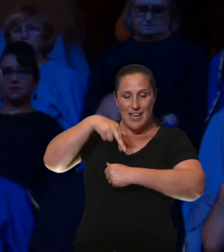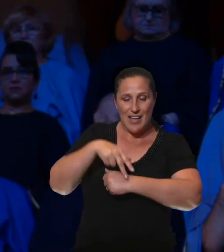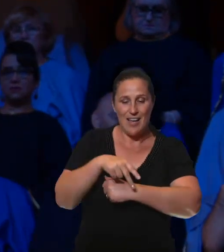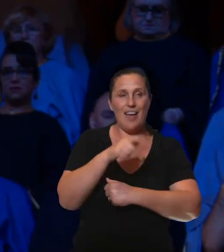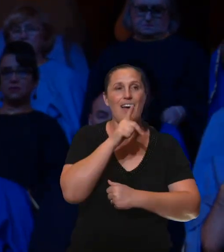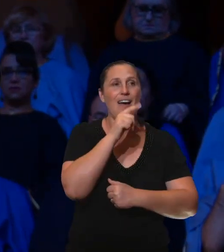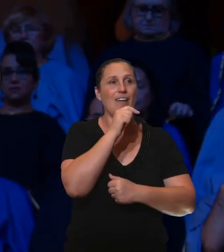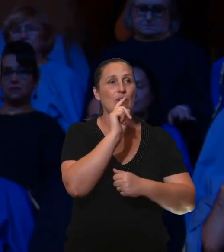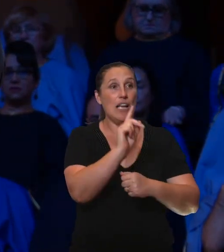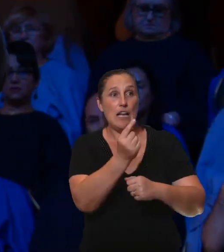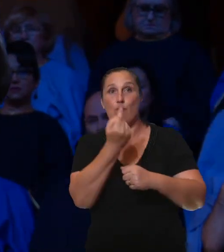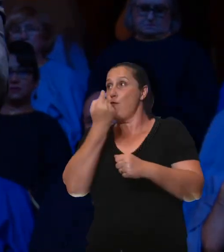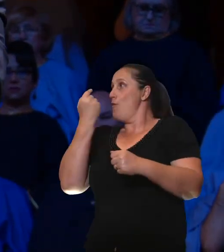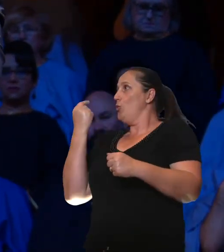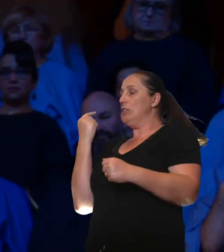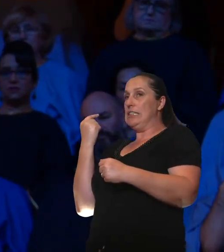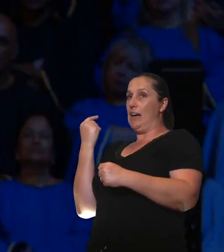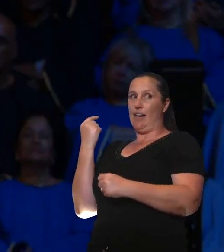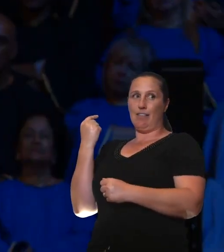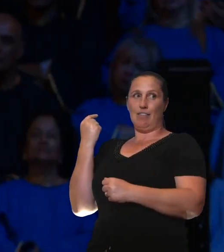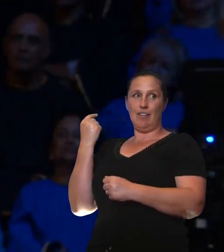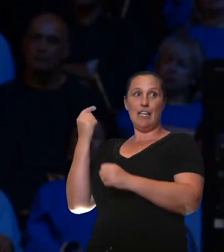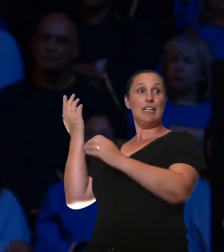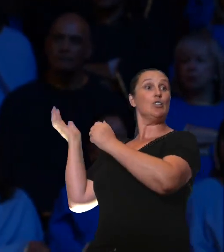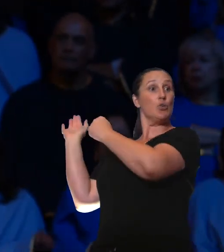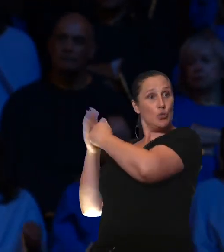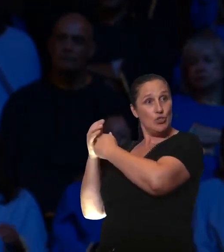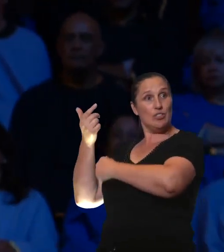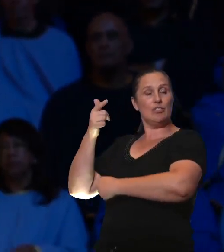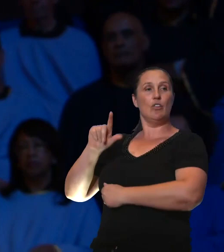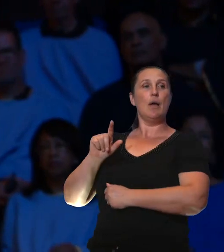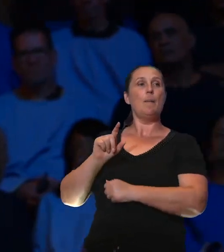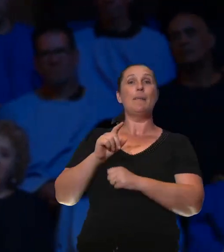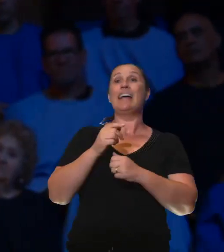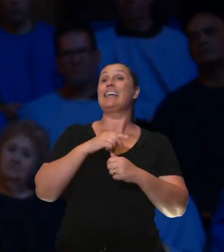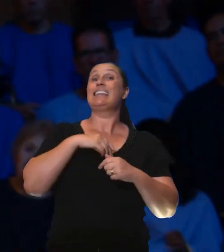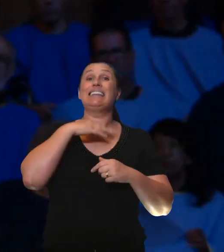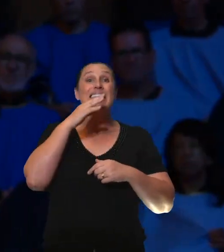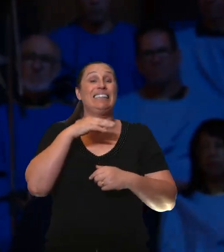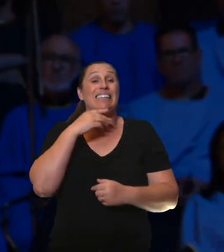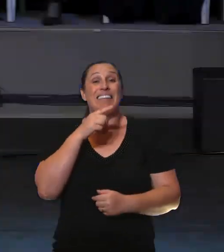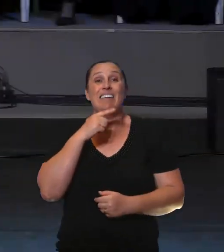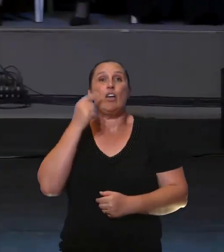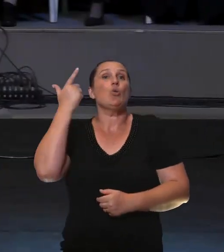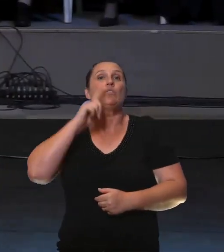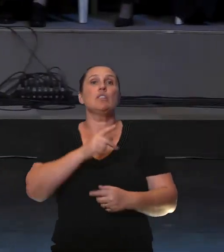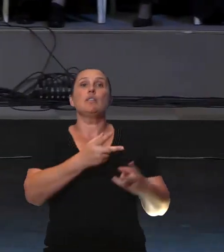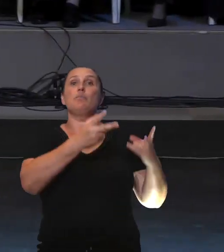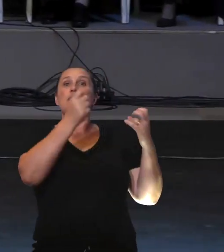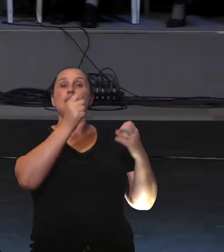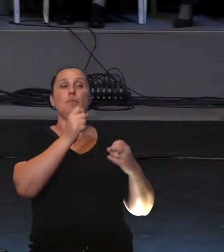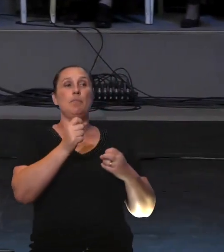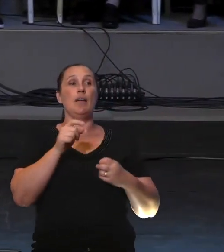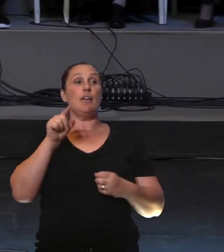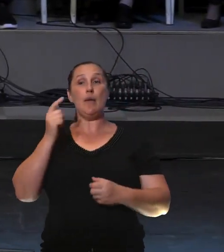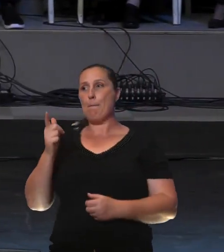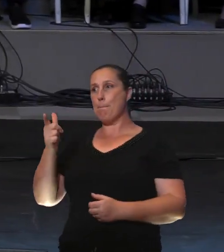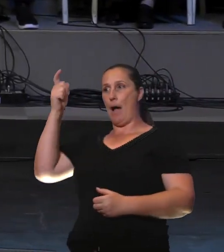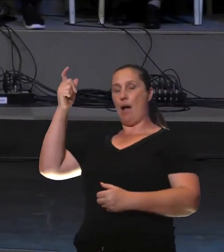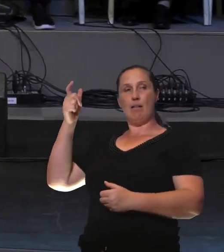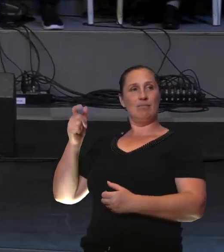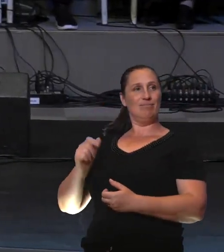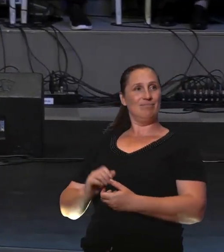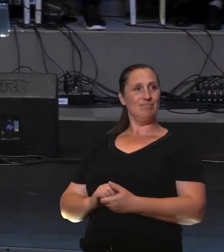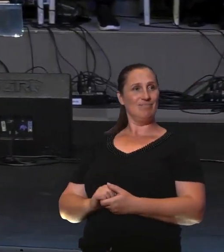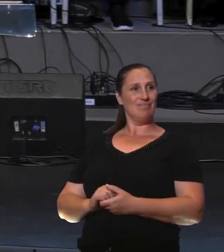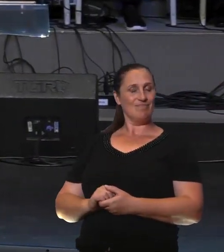e ele voltava para não chamar a atenção, para que nenhum hindu visse e colocasse aqueles irmãos em risco. E